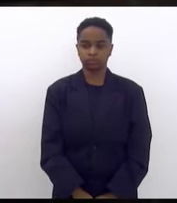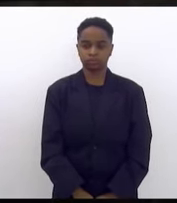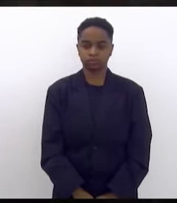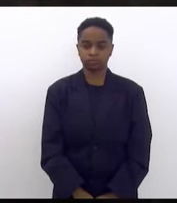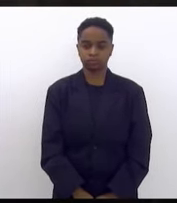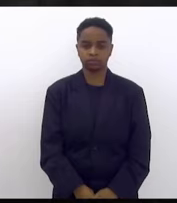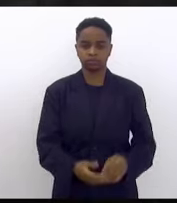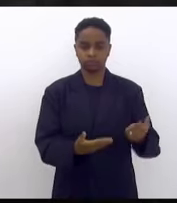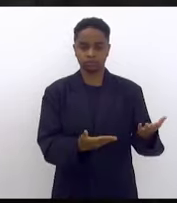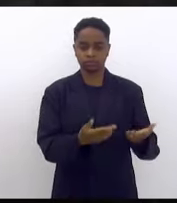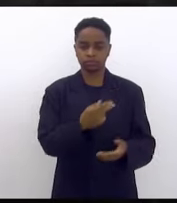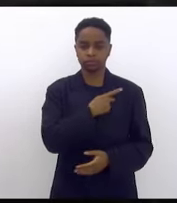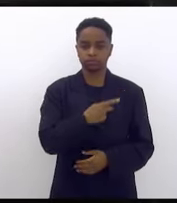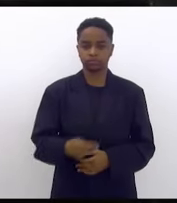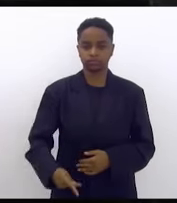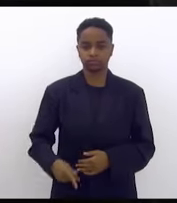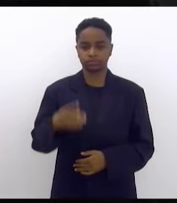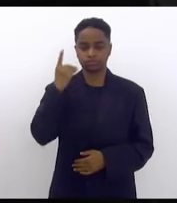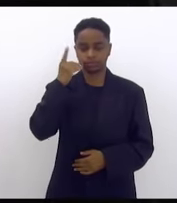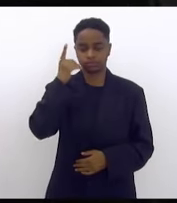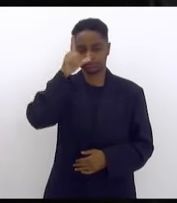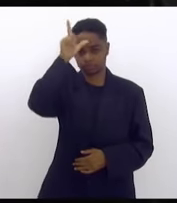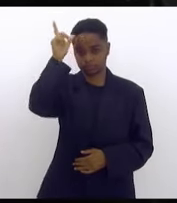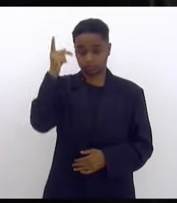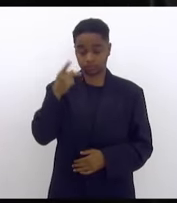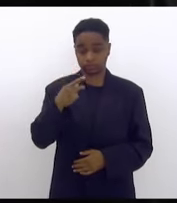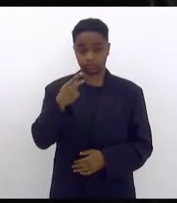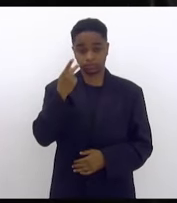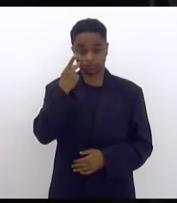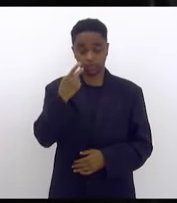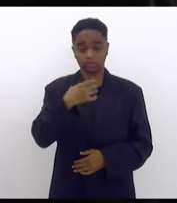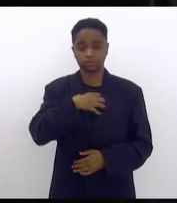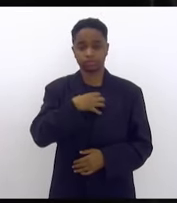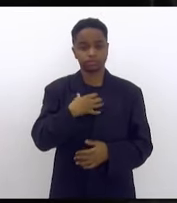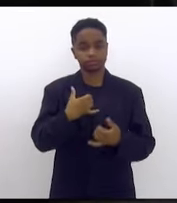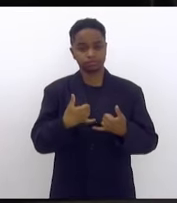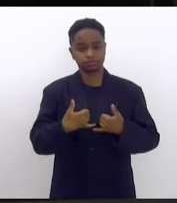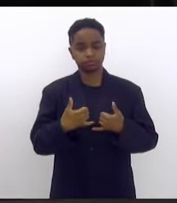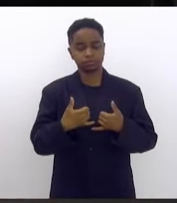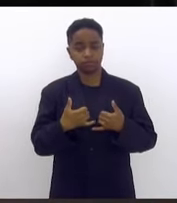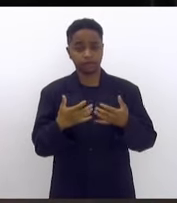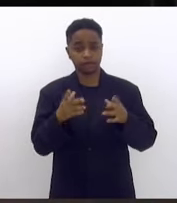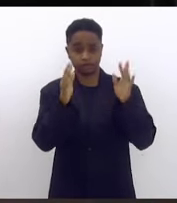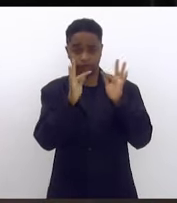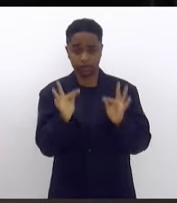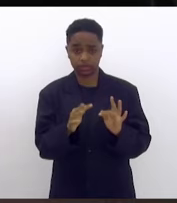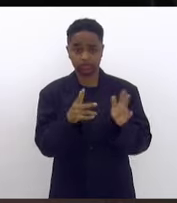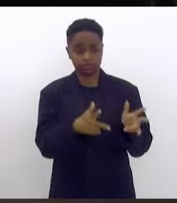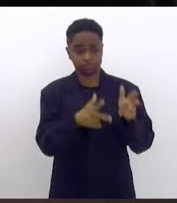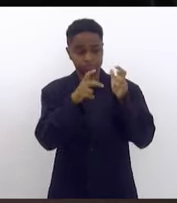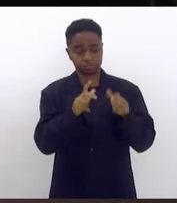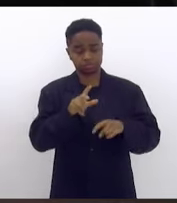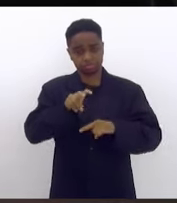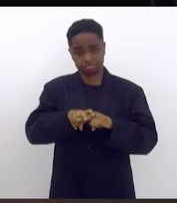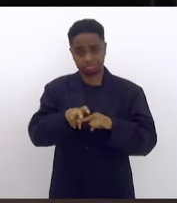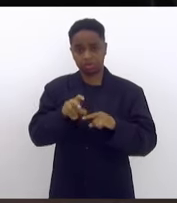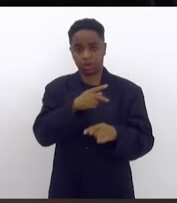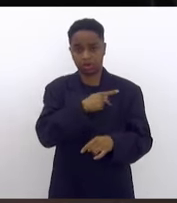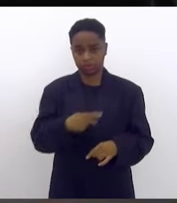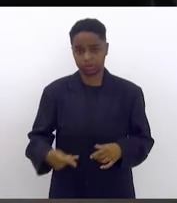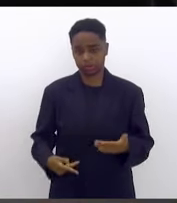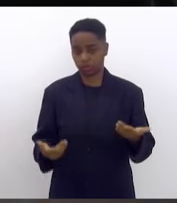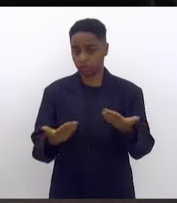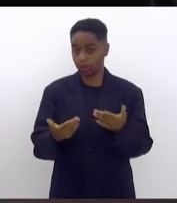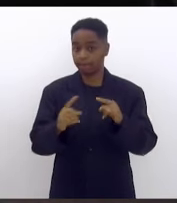Nosso presidente e deputado Luiz Paulo, muito me honra vê-lo aí na cadeira presidindo os trabalhos no expediente inicial. Eu